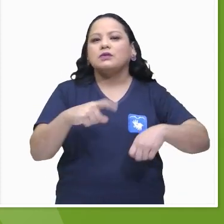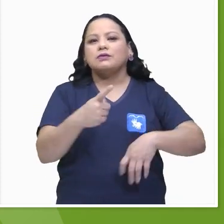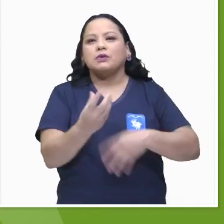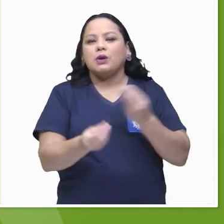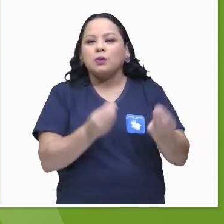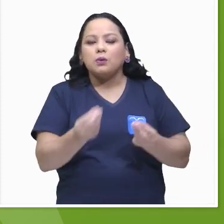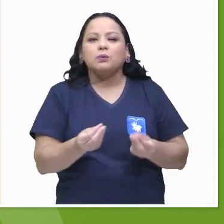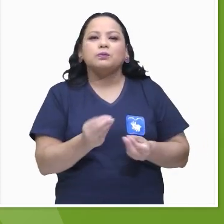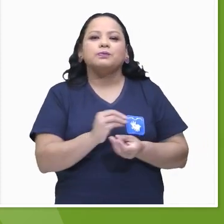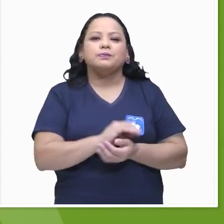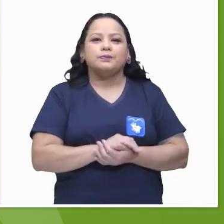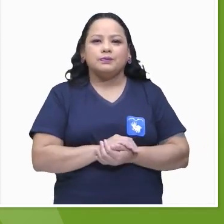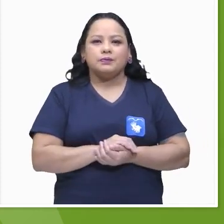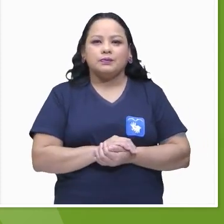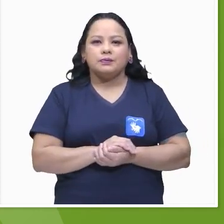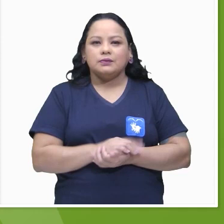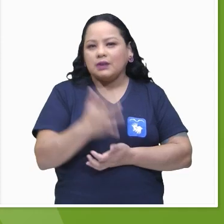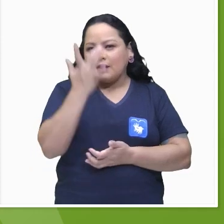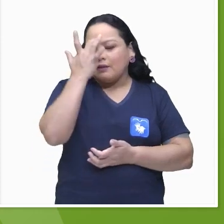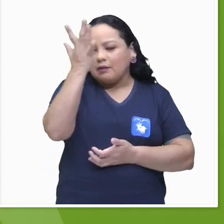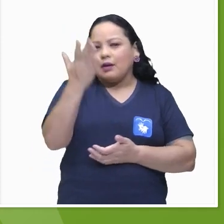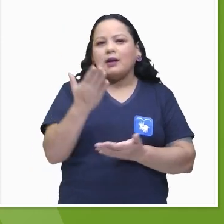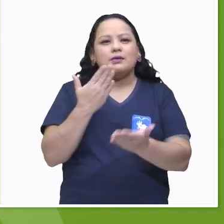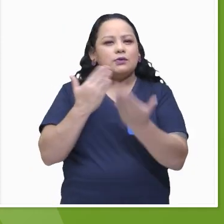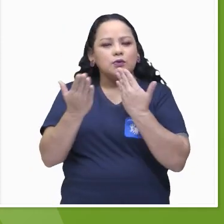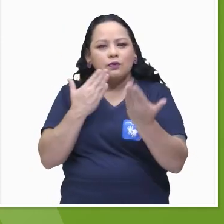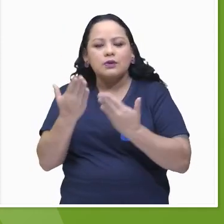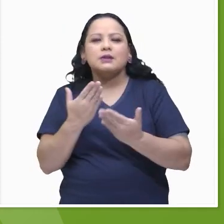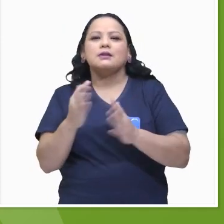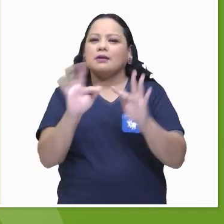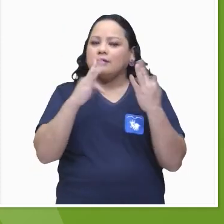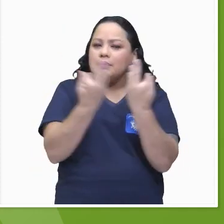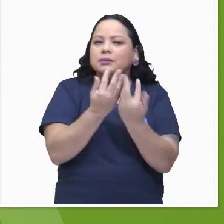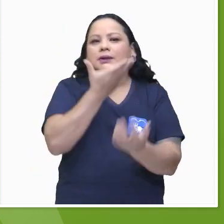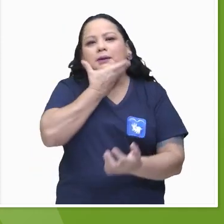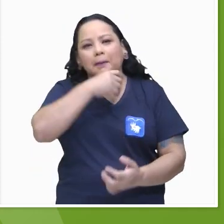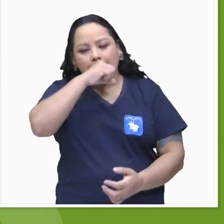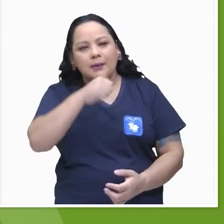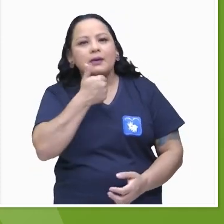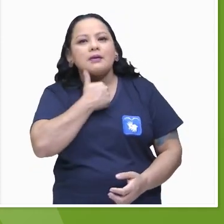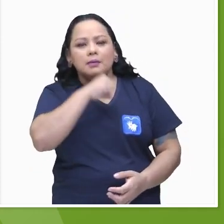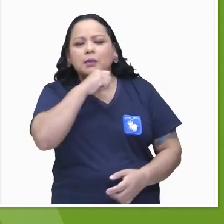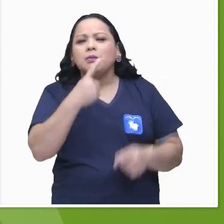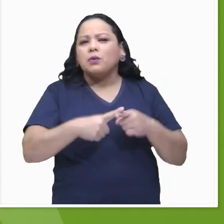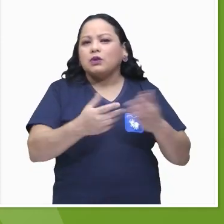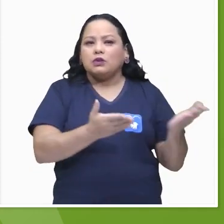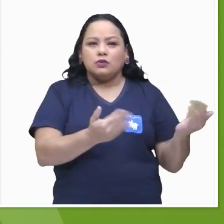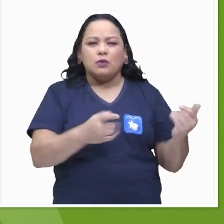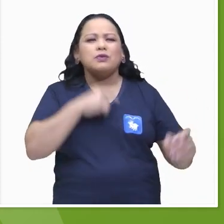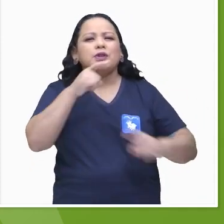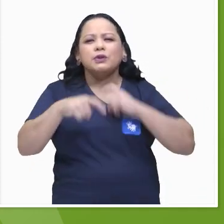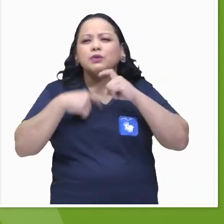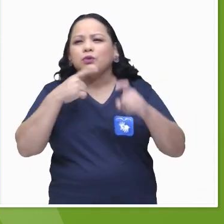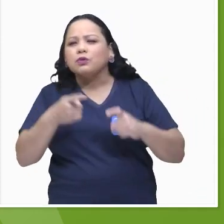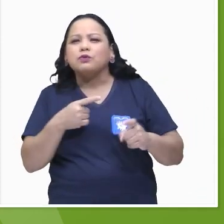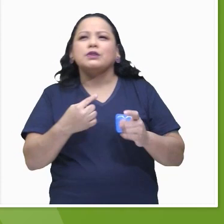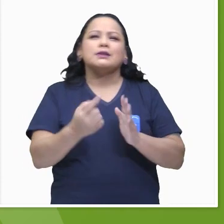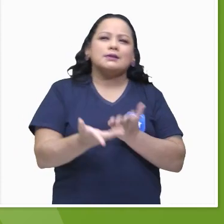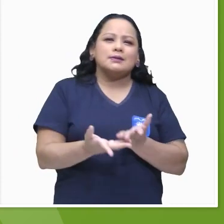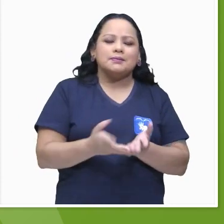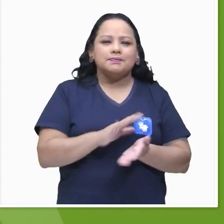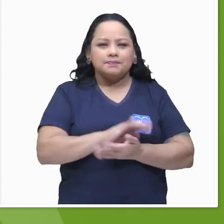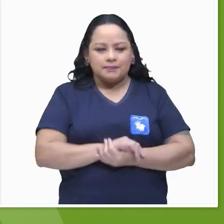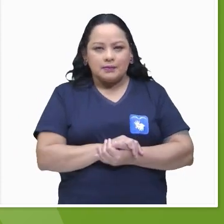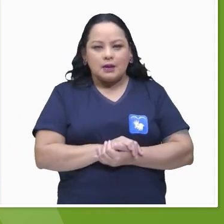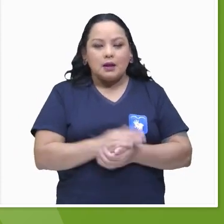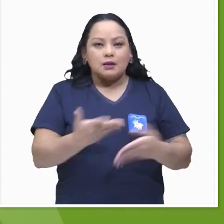seja fácil ali de conversar com os pais. Então, os adolescentes têm muitas dúvidas, né? Vocês devem saber disso muito bem. Então,